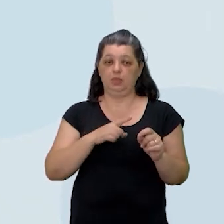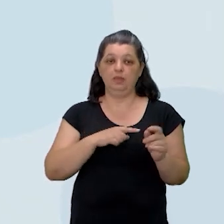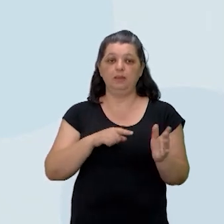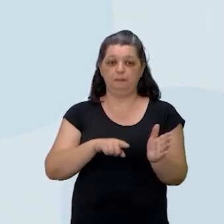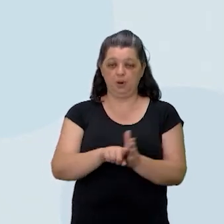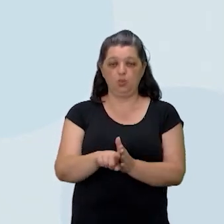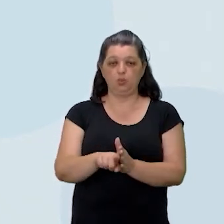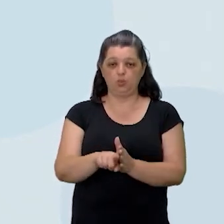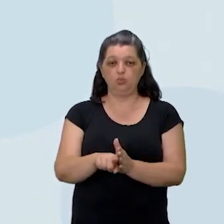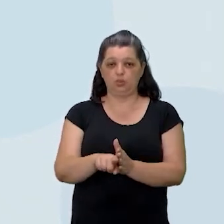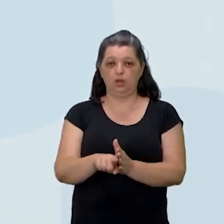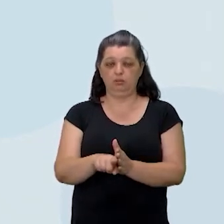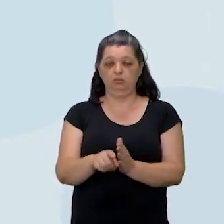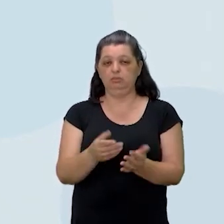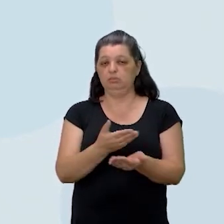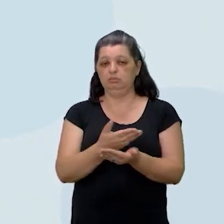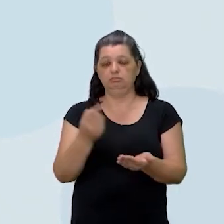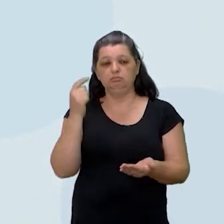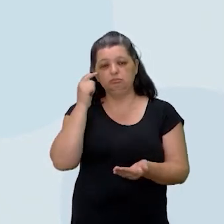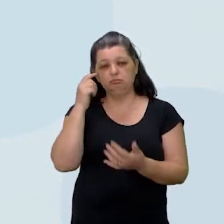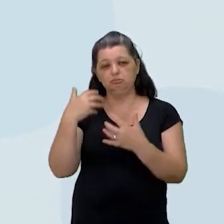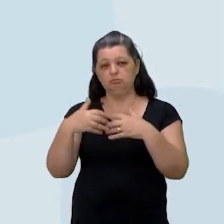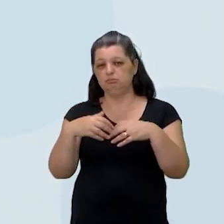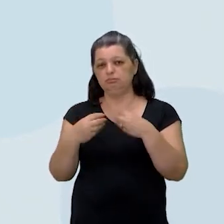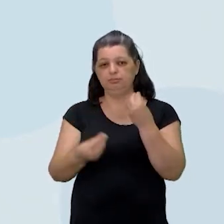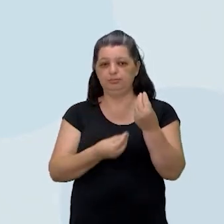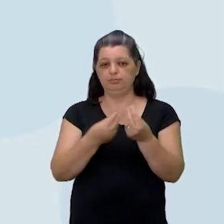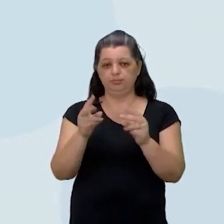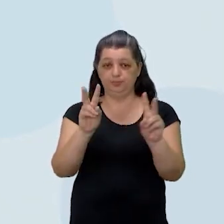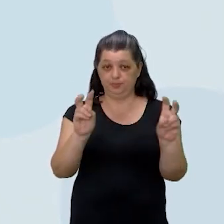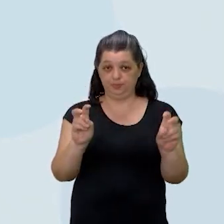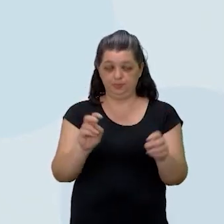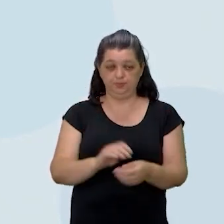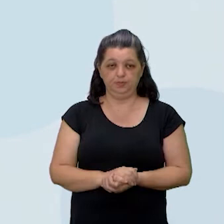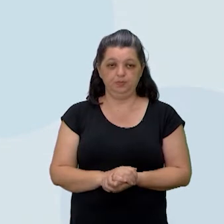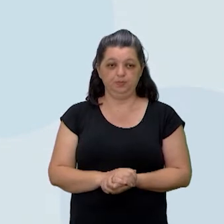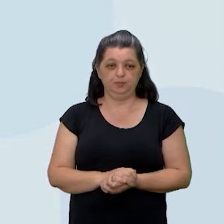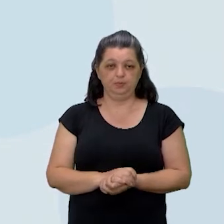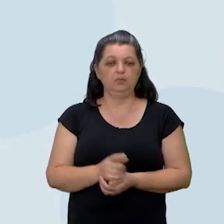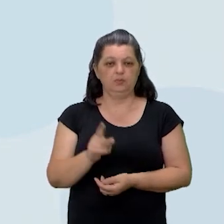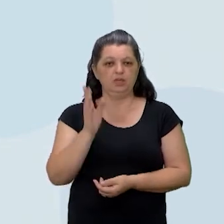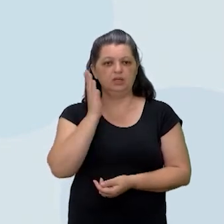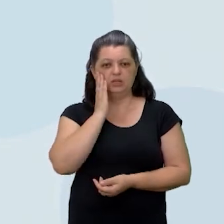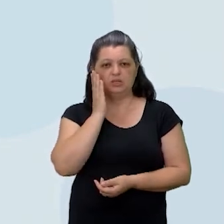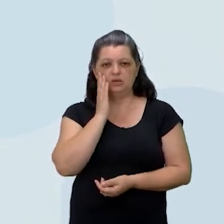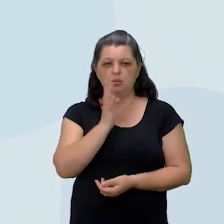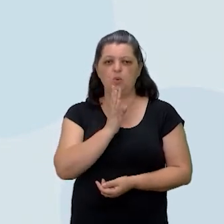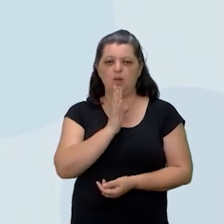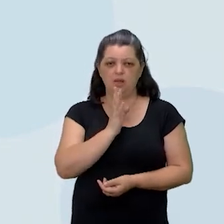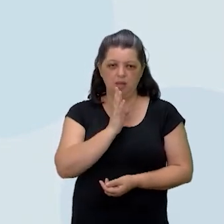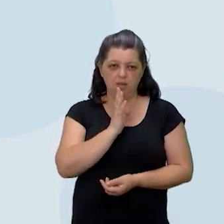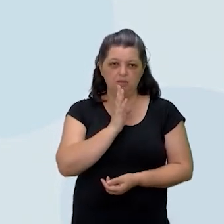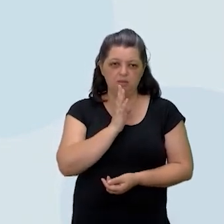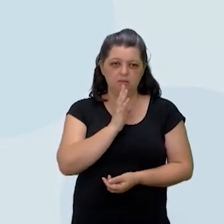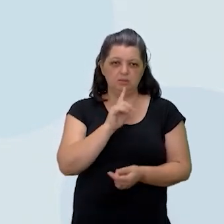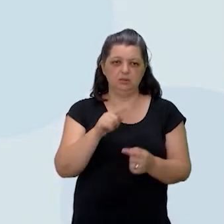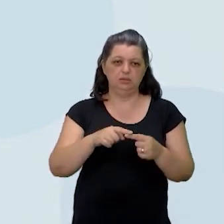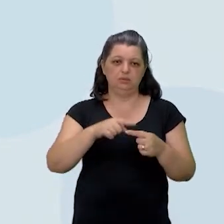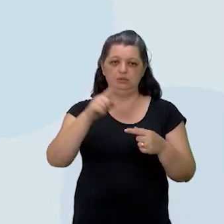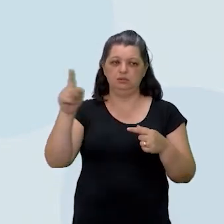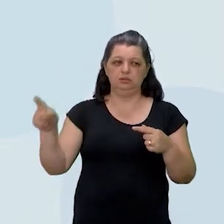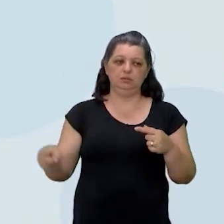pergunta para a gente pensar um pouco aí a respeito, né? Vocês provavelmente já ouviram falar a respeito dos